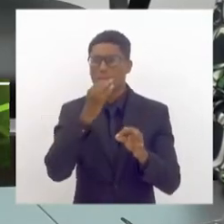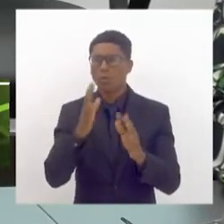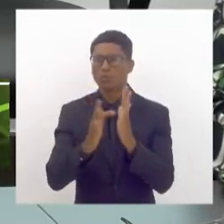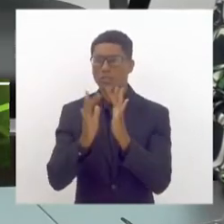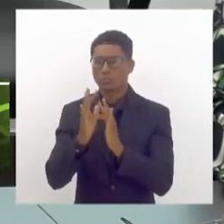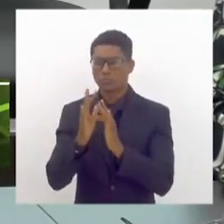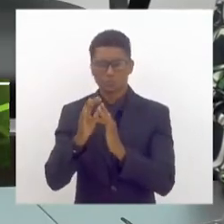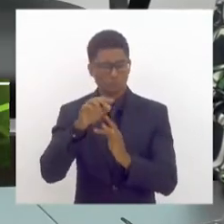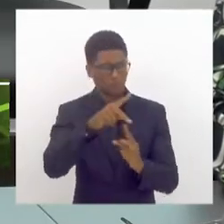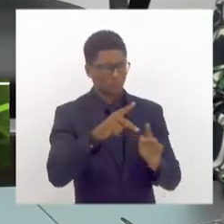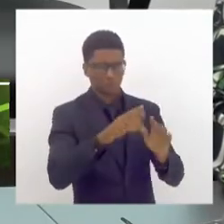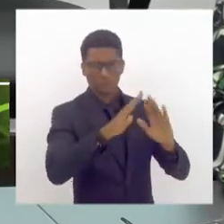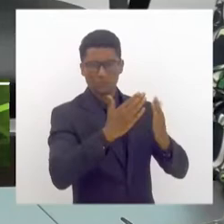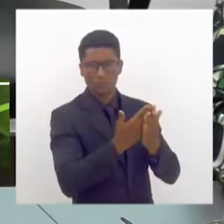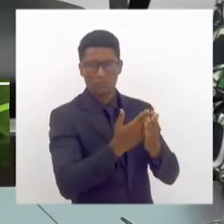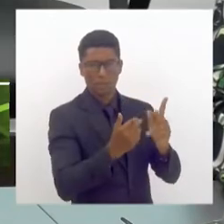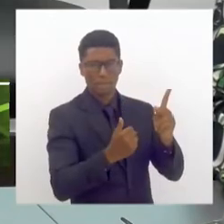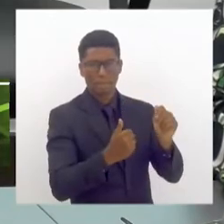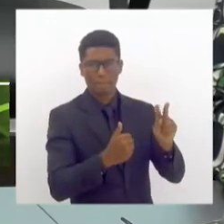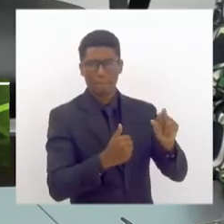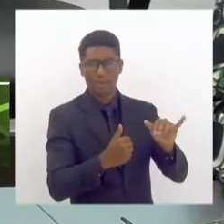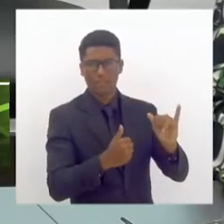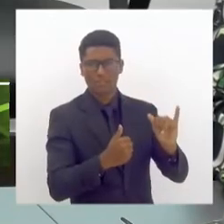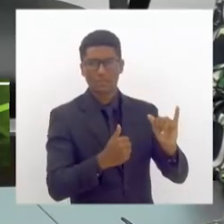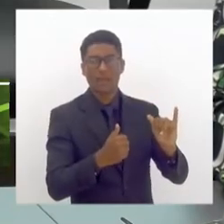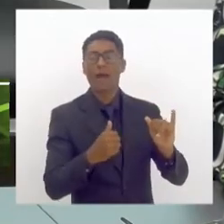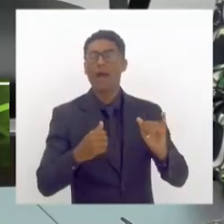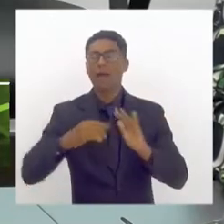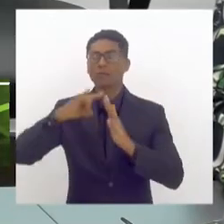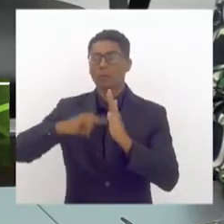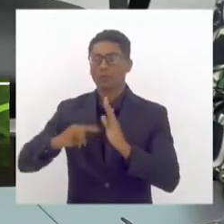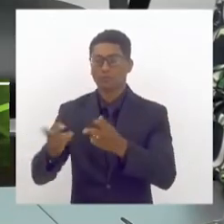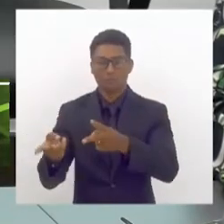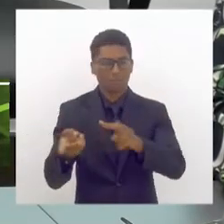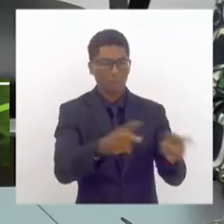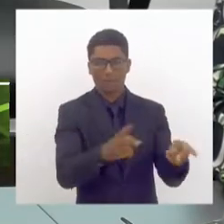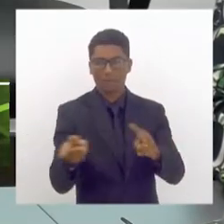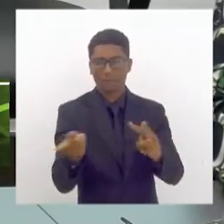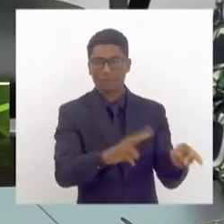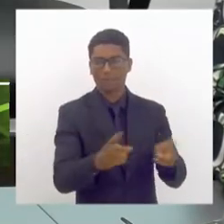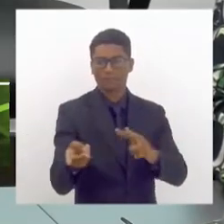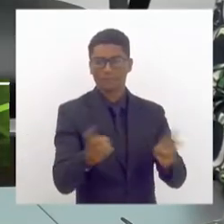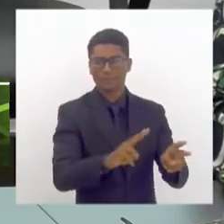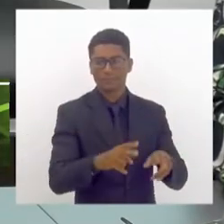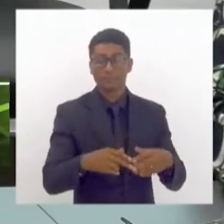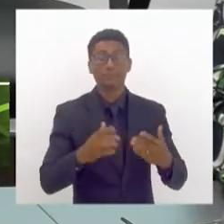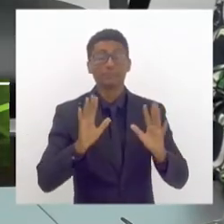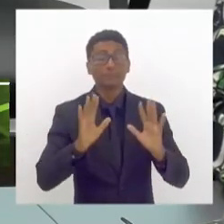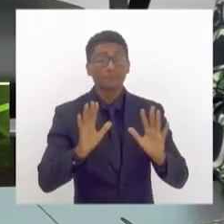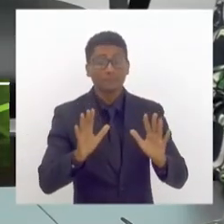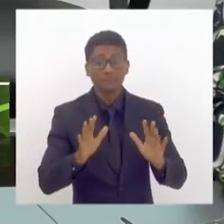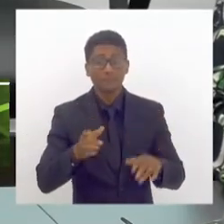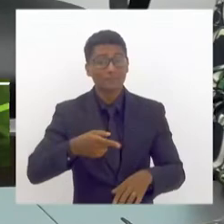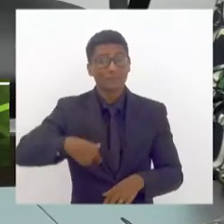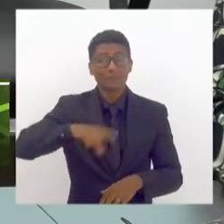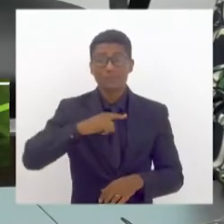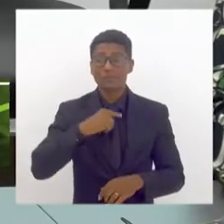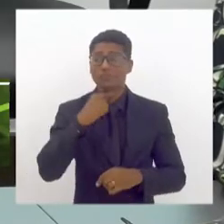só a transferência dos documentos. Então, a secretaria faz isso. Só que nós não tivemos como